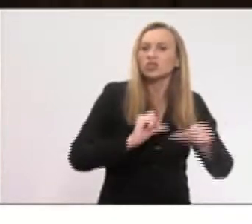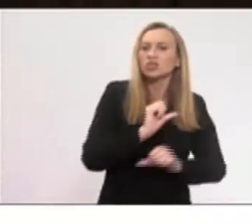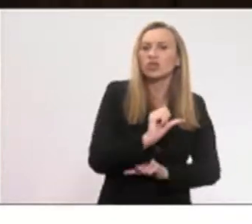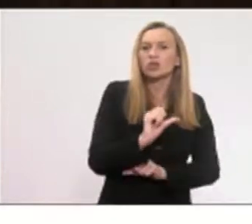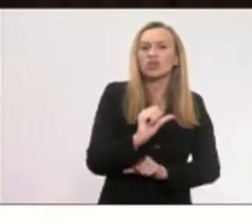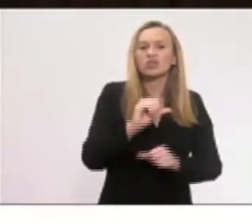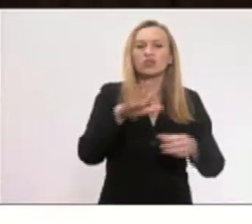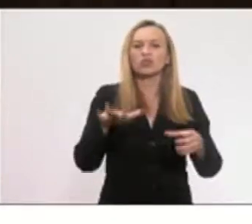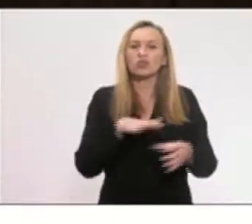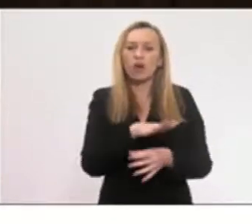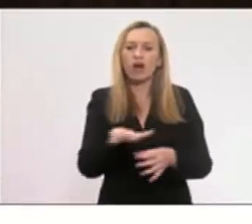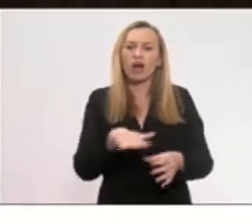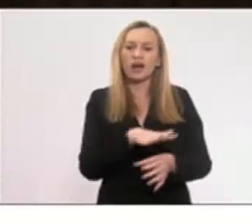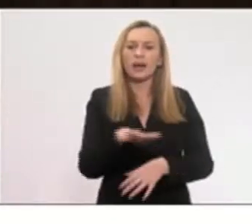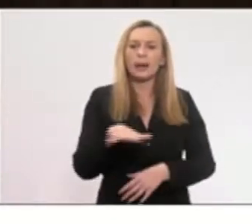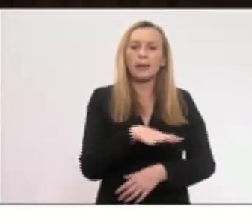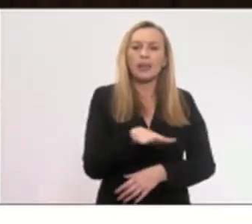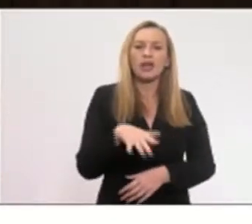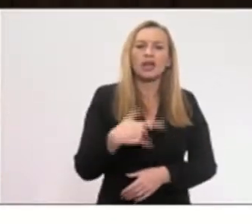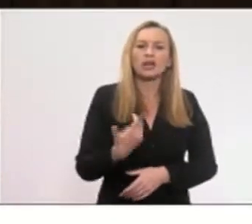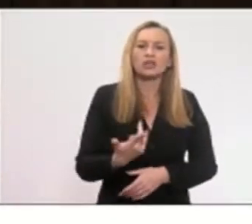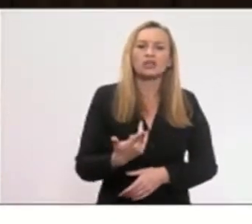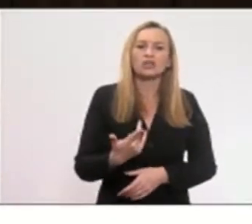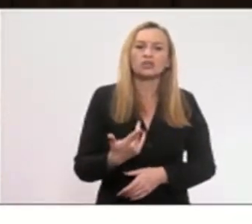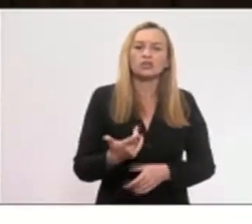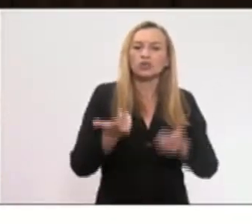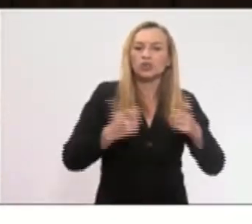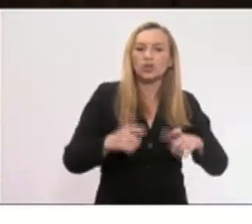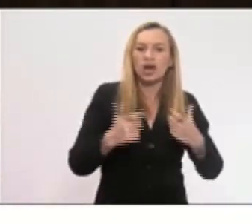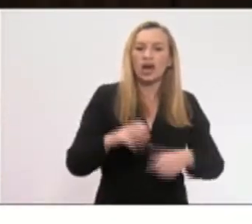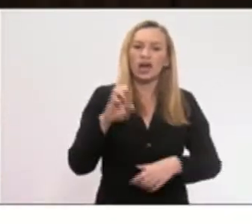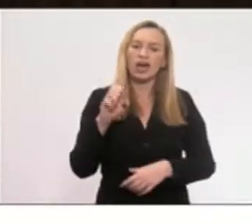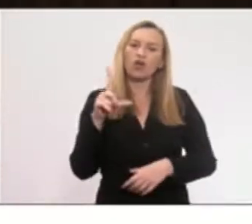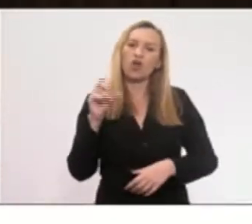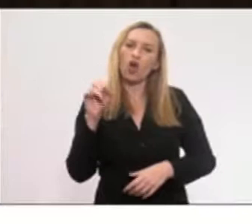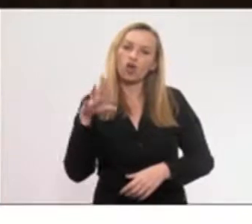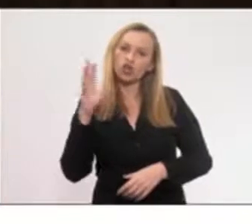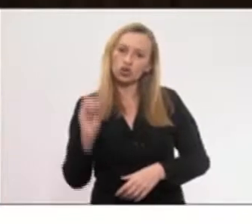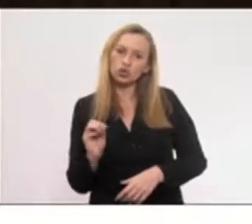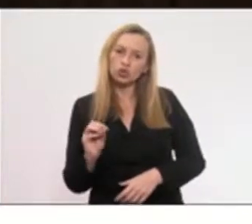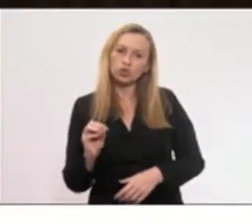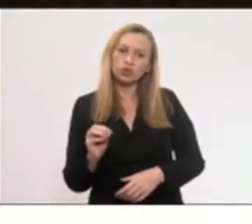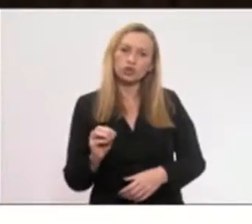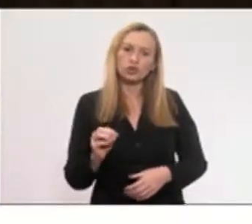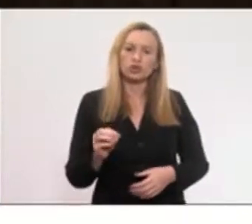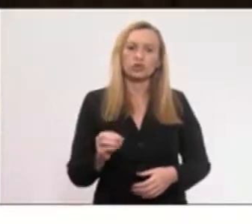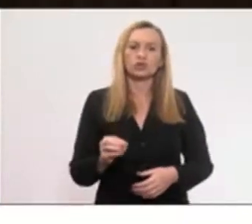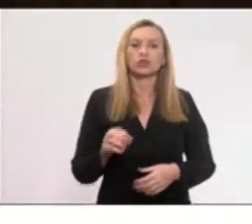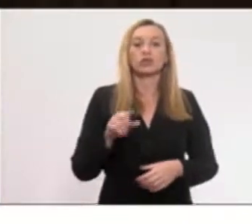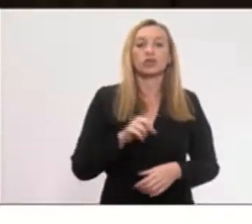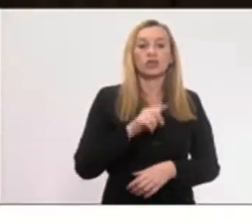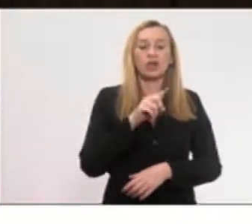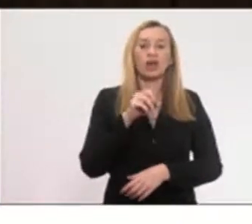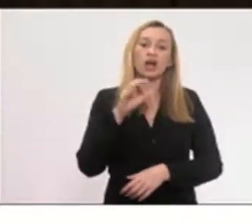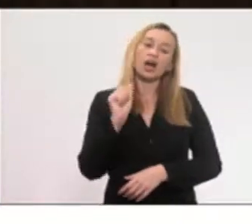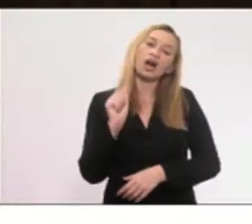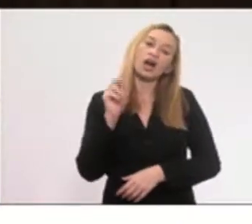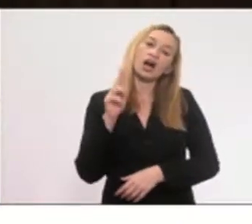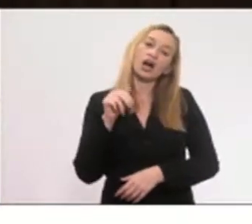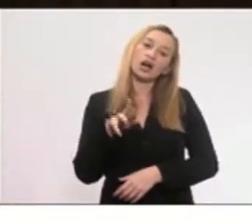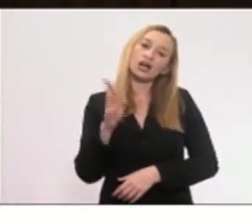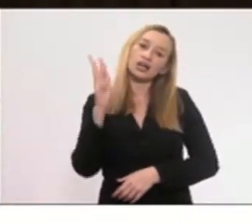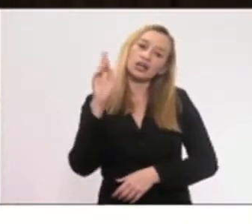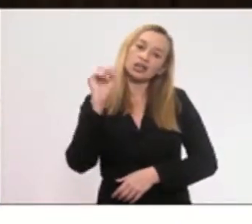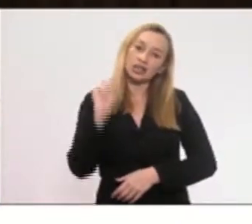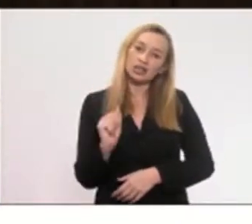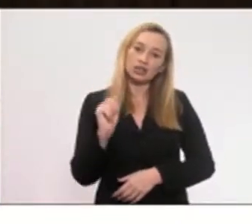de uma área numa estação ecológica de Angra dos Reis, ali no município de Tamoios,